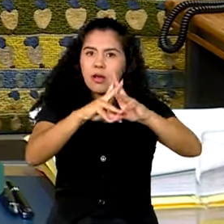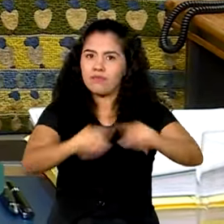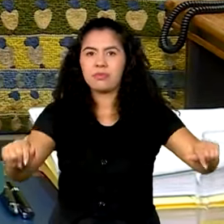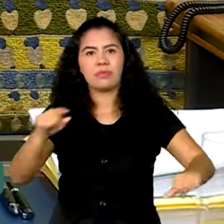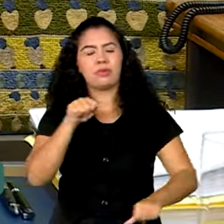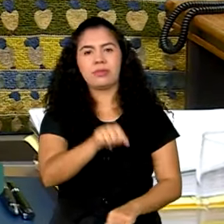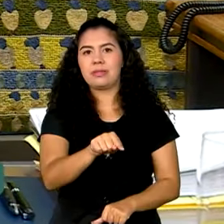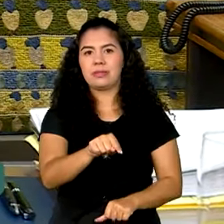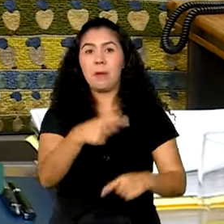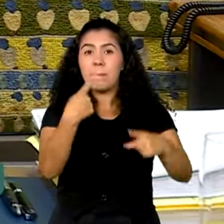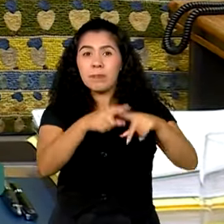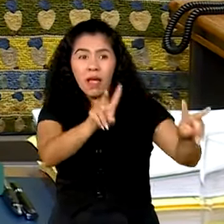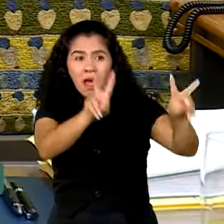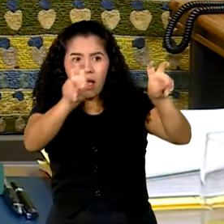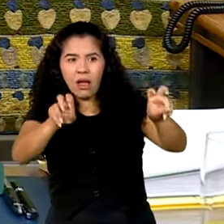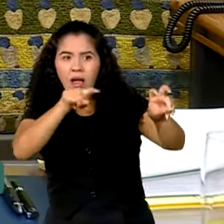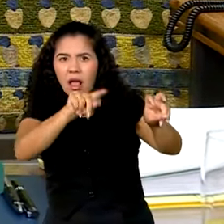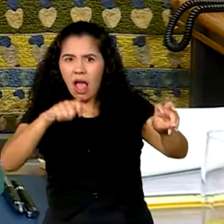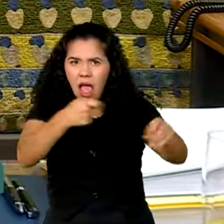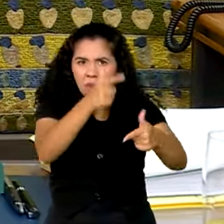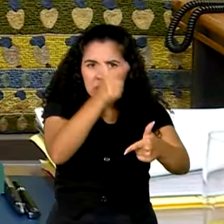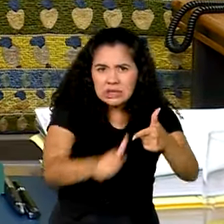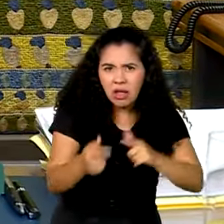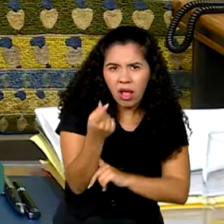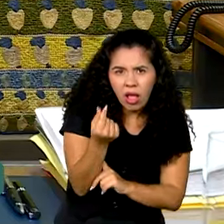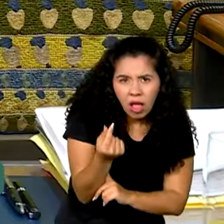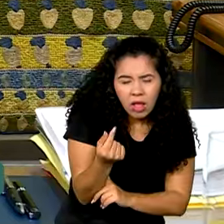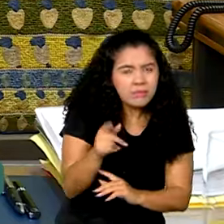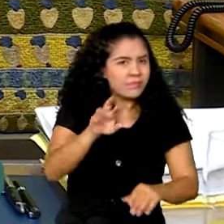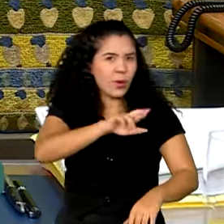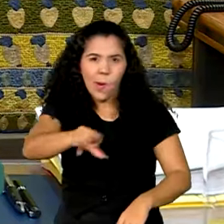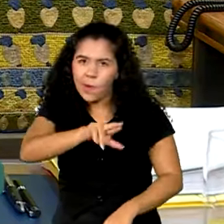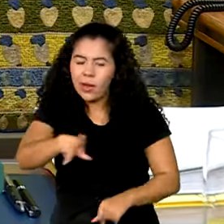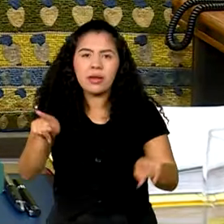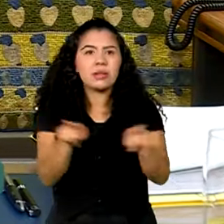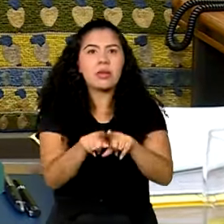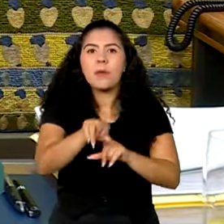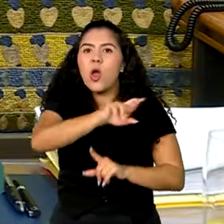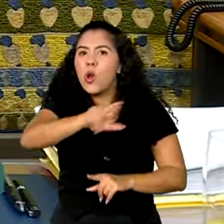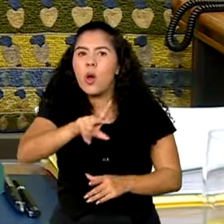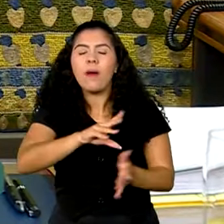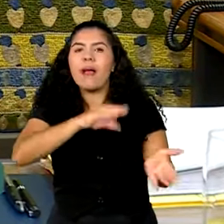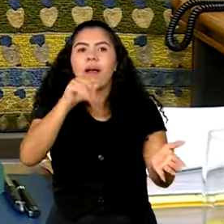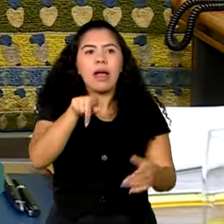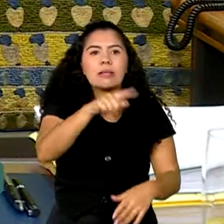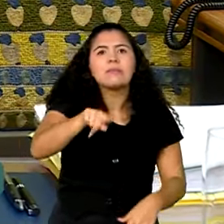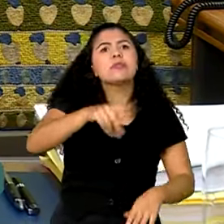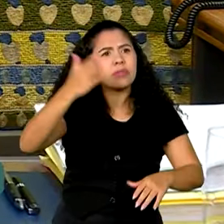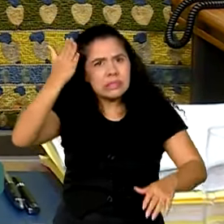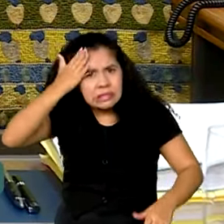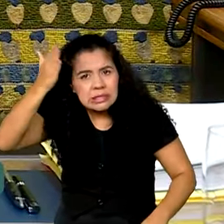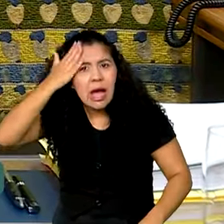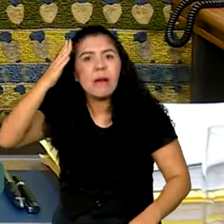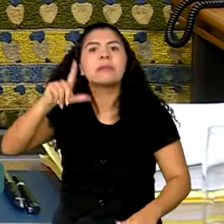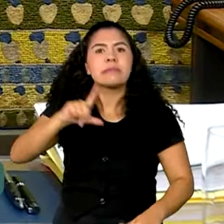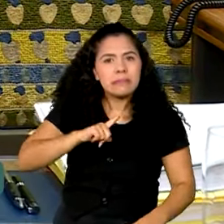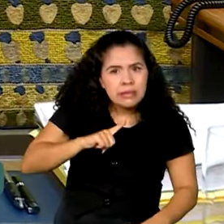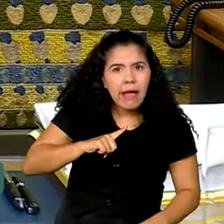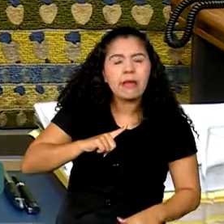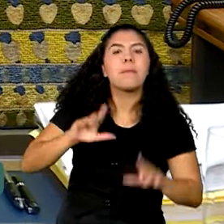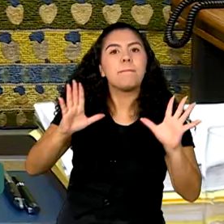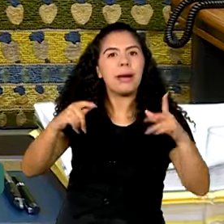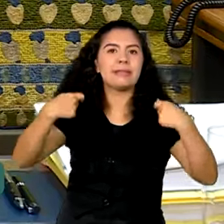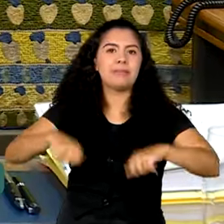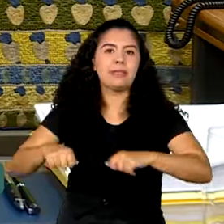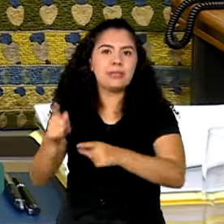já não é mais uma questão de recursos financeiros, já não é mais uma questão de falta de conhecimento sobre como superar esses